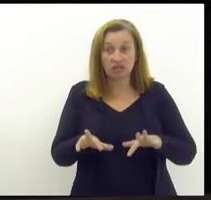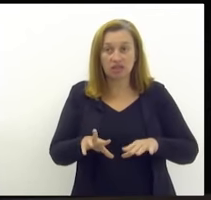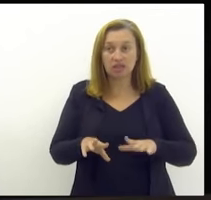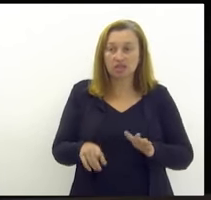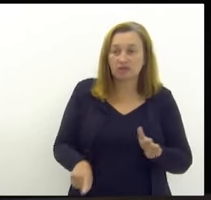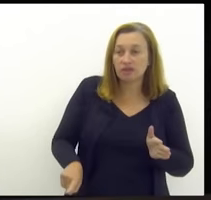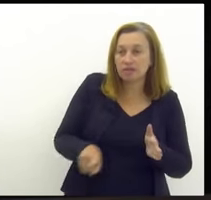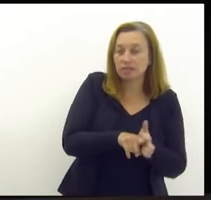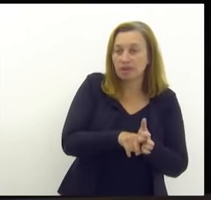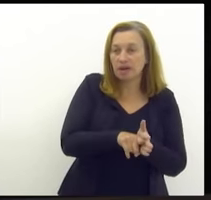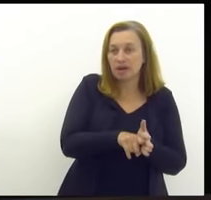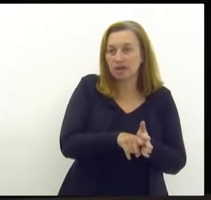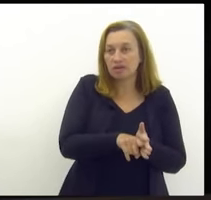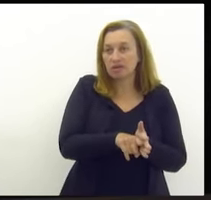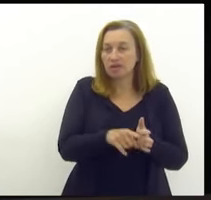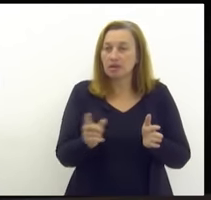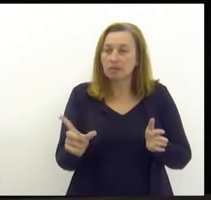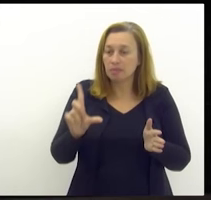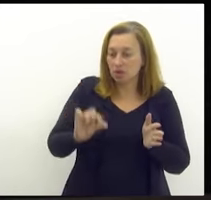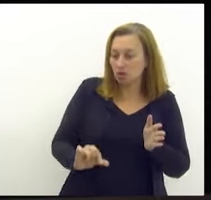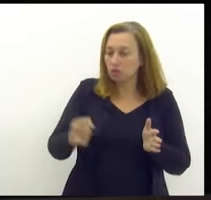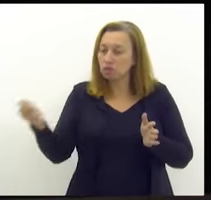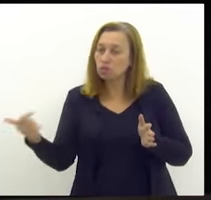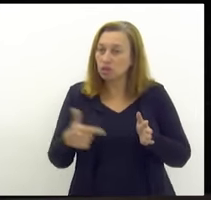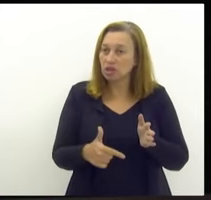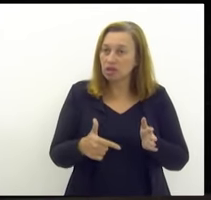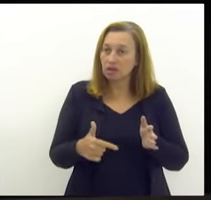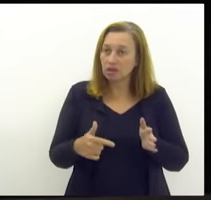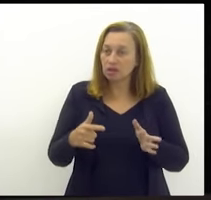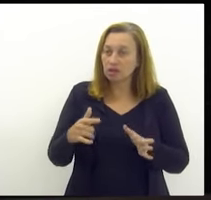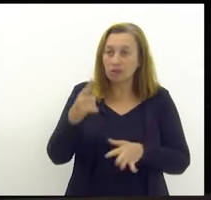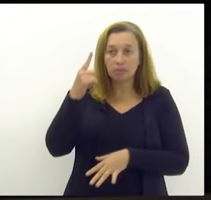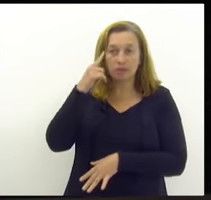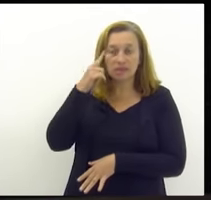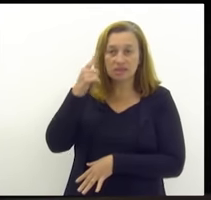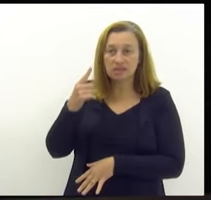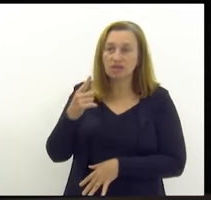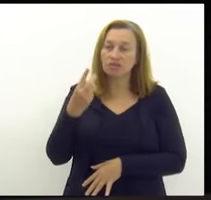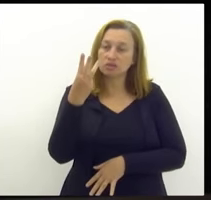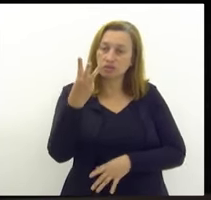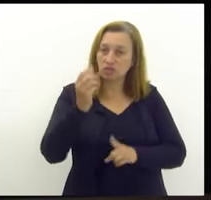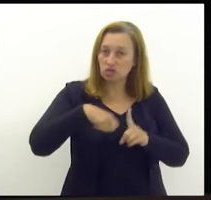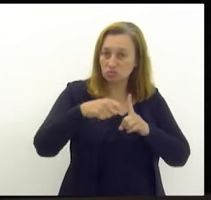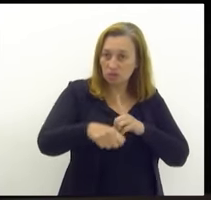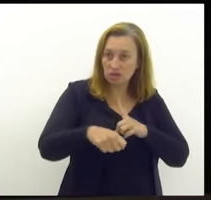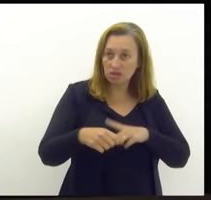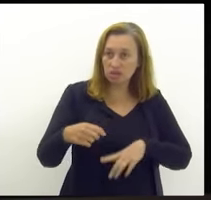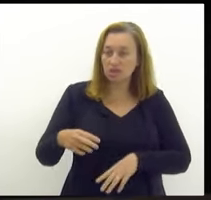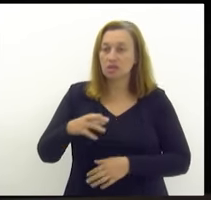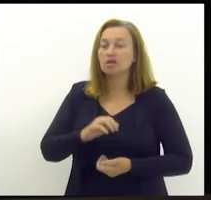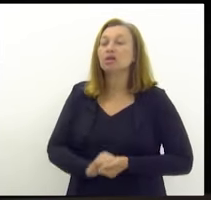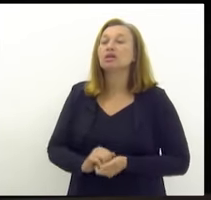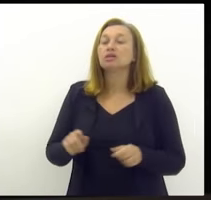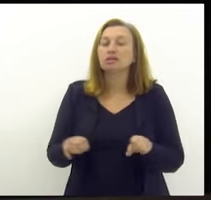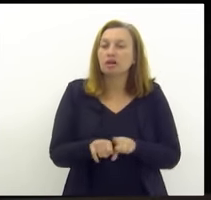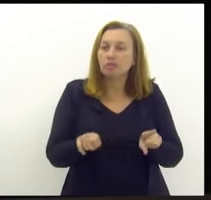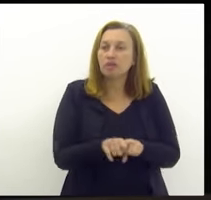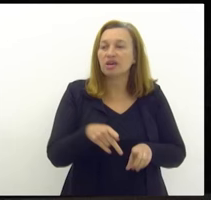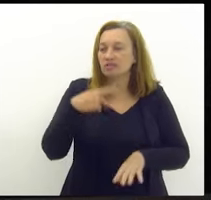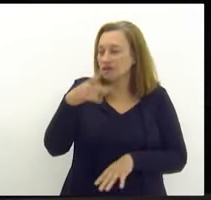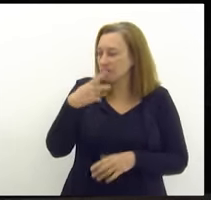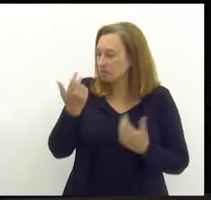baixa quanto aquela previsão dos últimos 3 meses e também falamos da